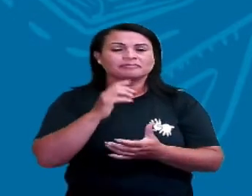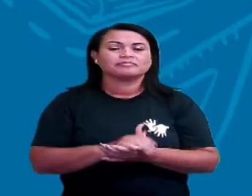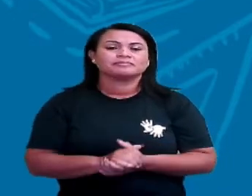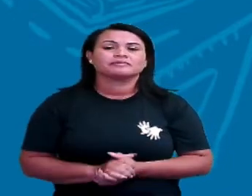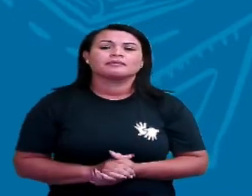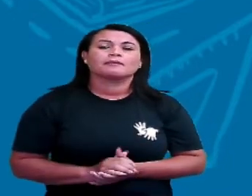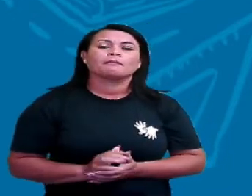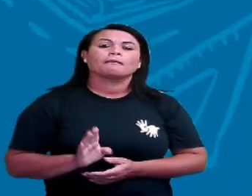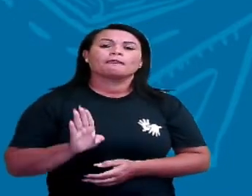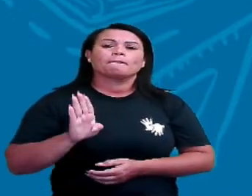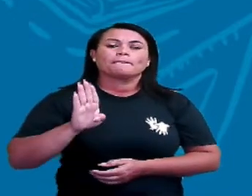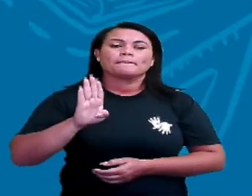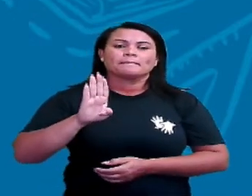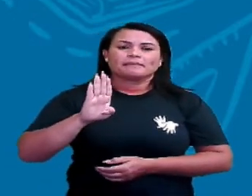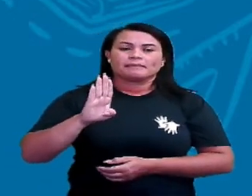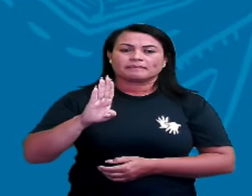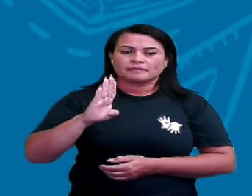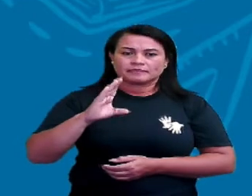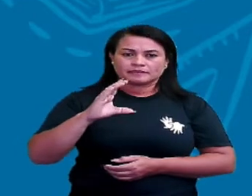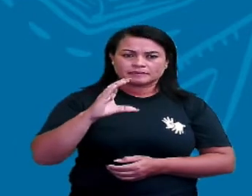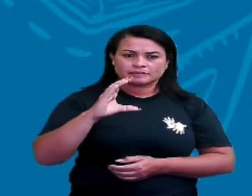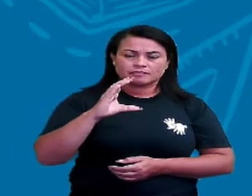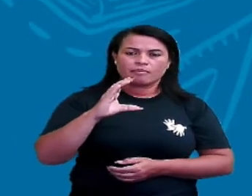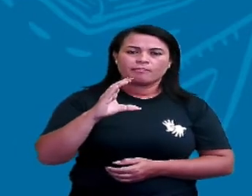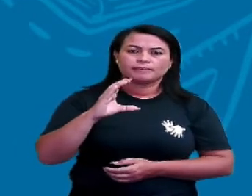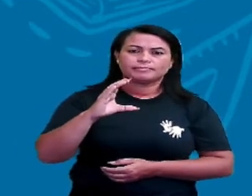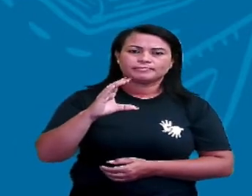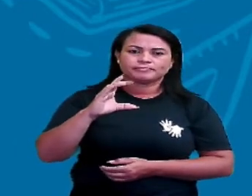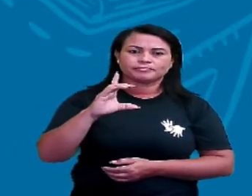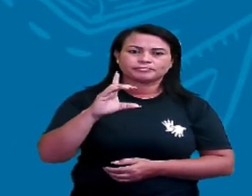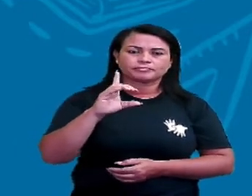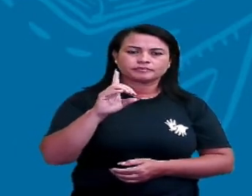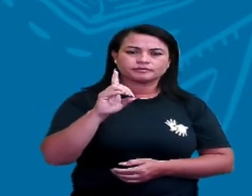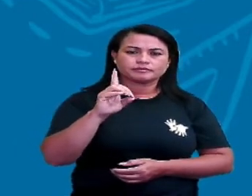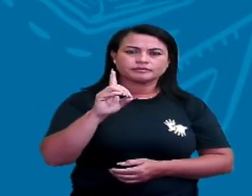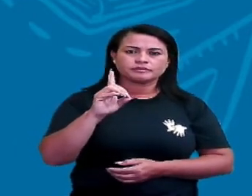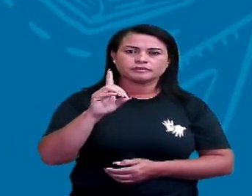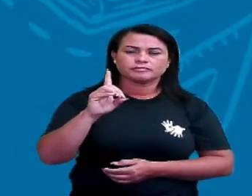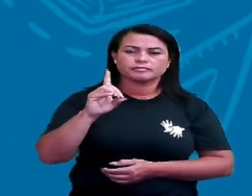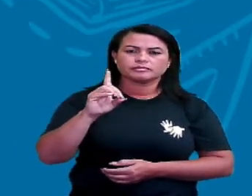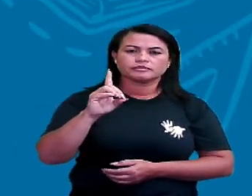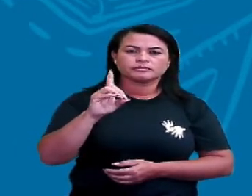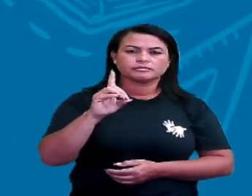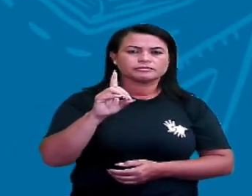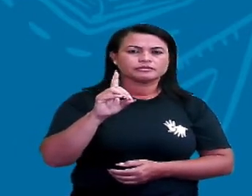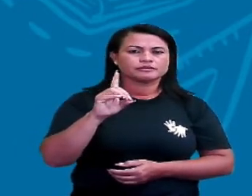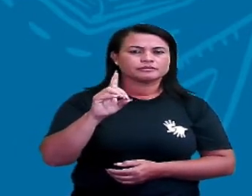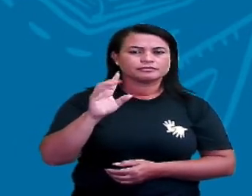lá. B, C, D,